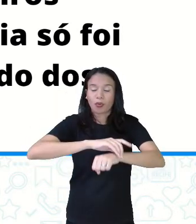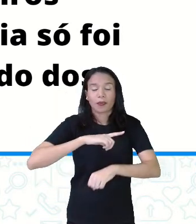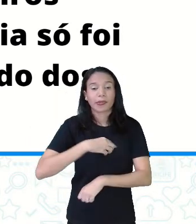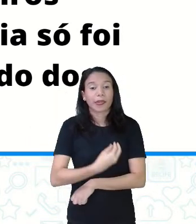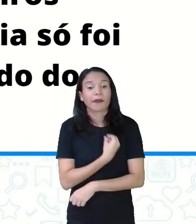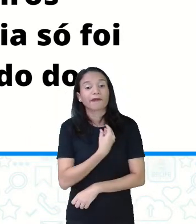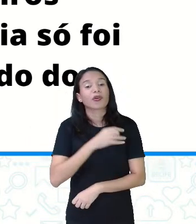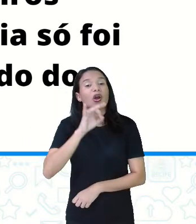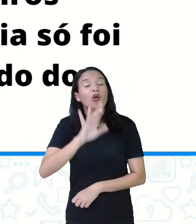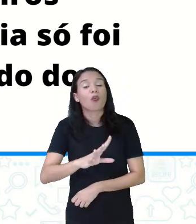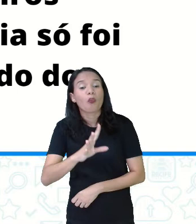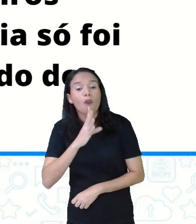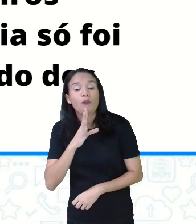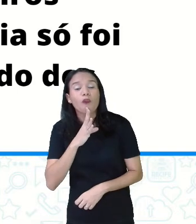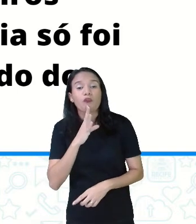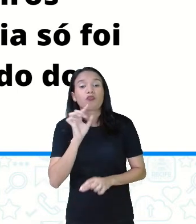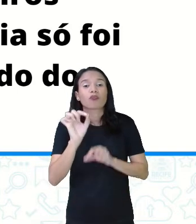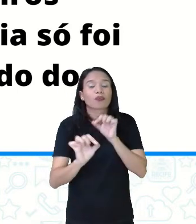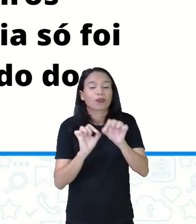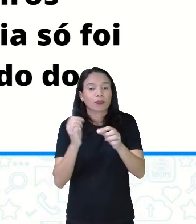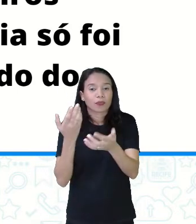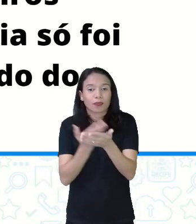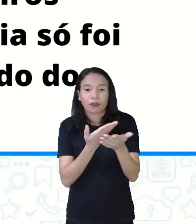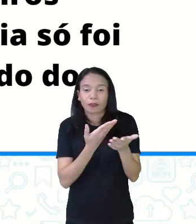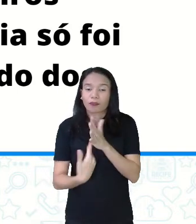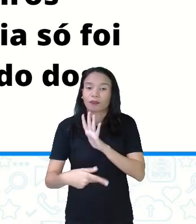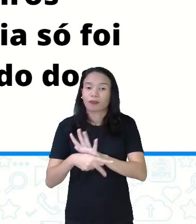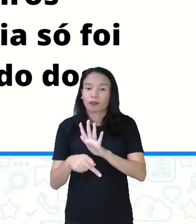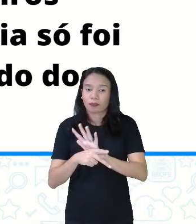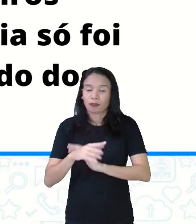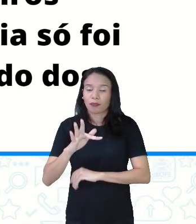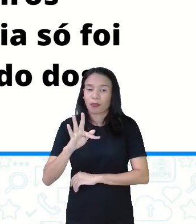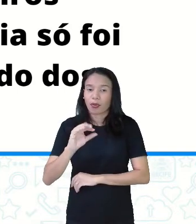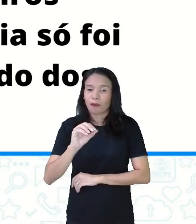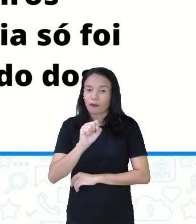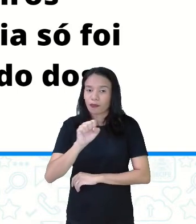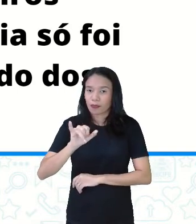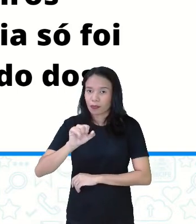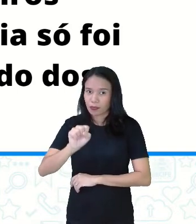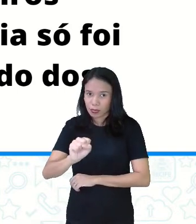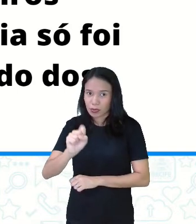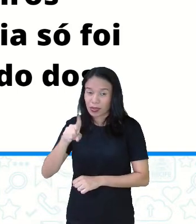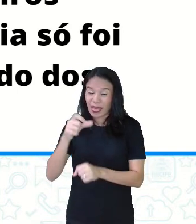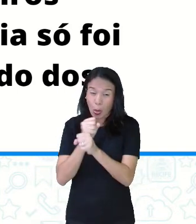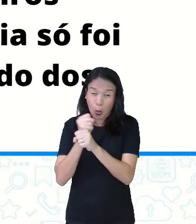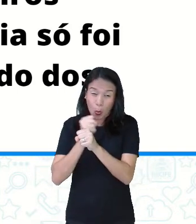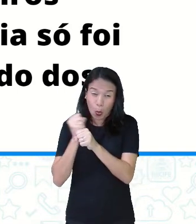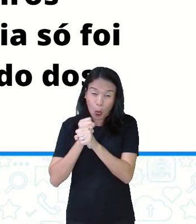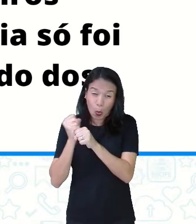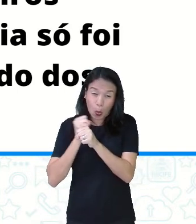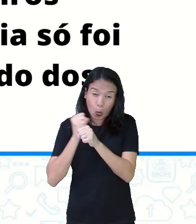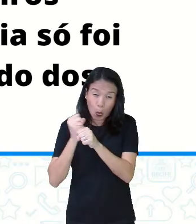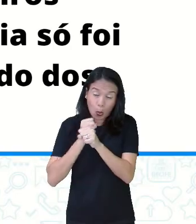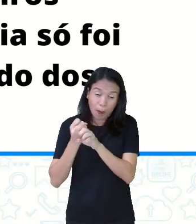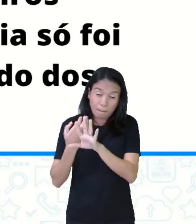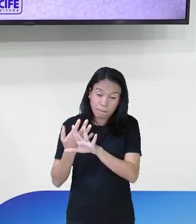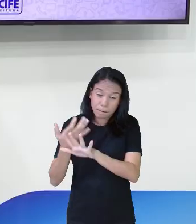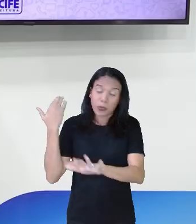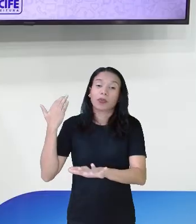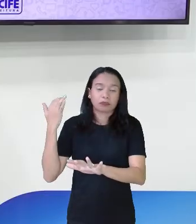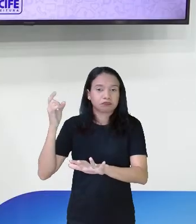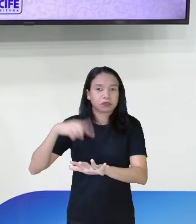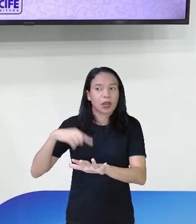foi conhecida por meio do estudo dos fósseis. Então veja que há muitos e muitos e muitos anos que ele